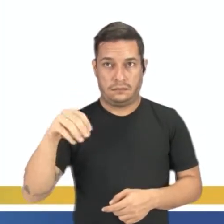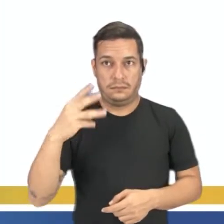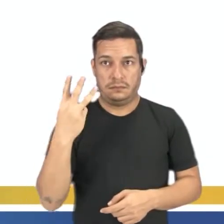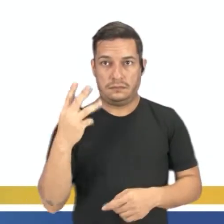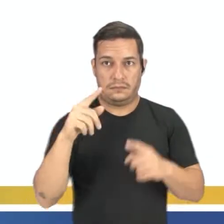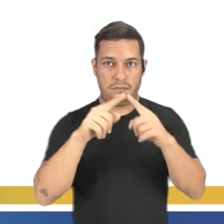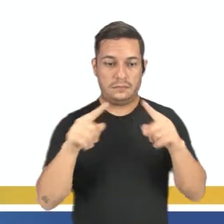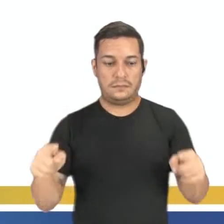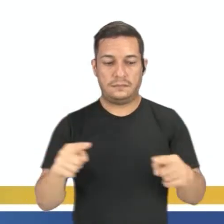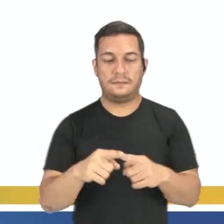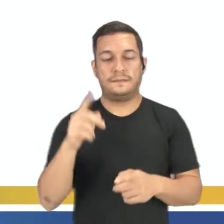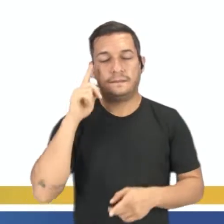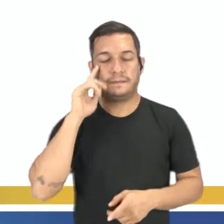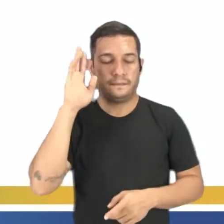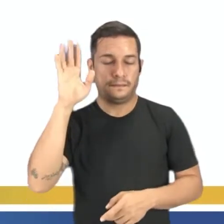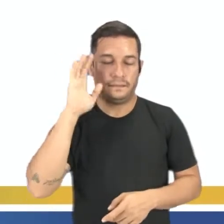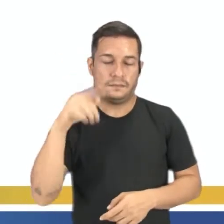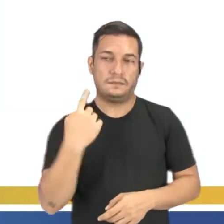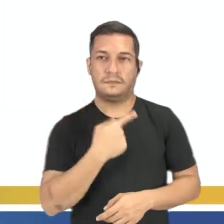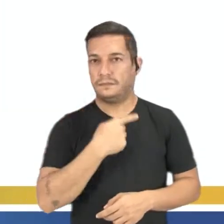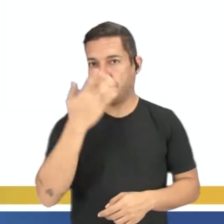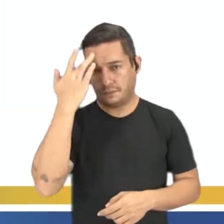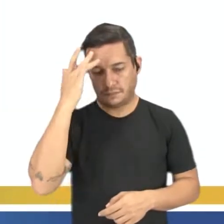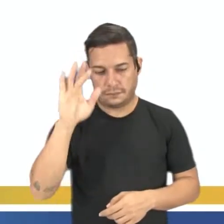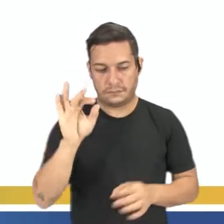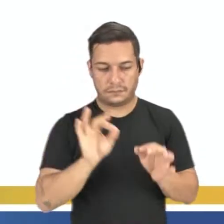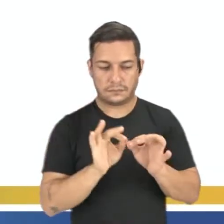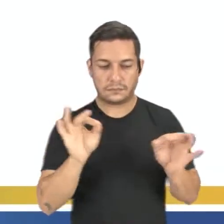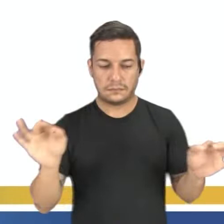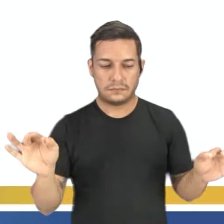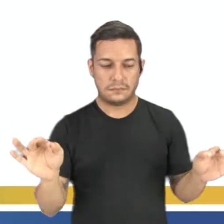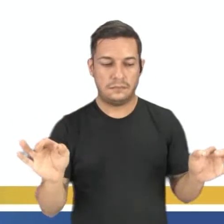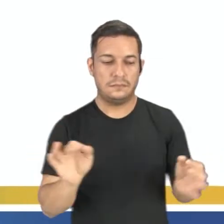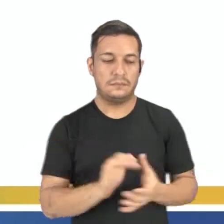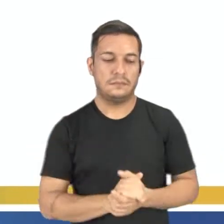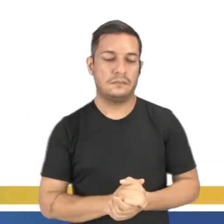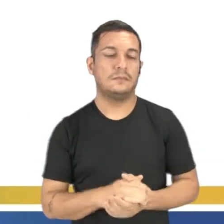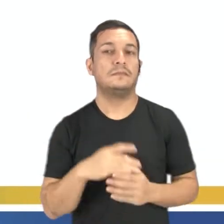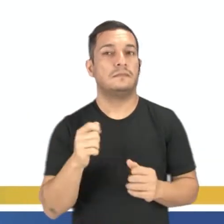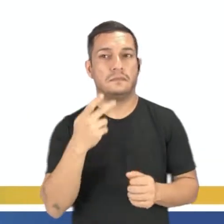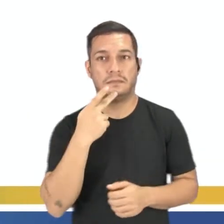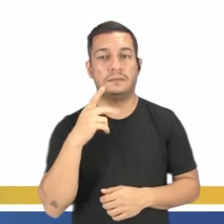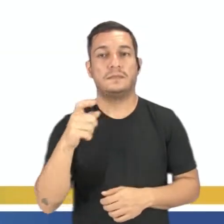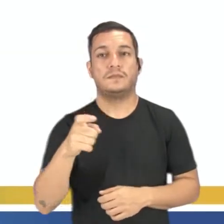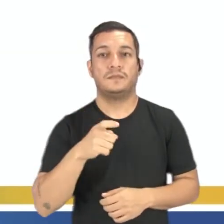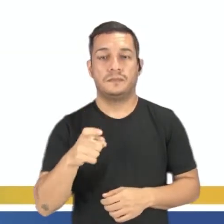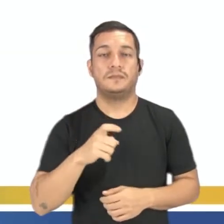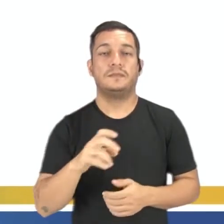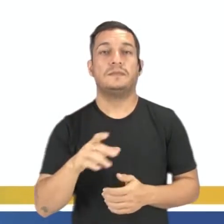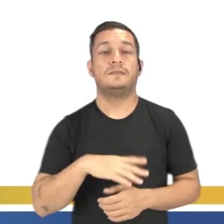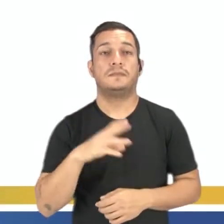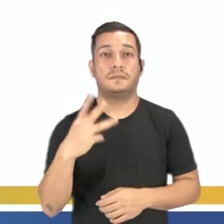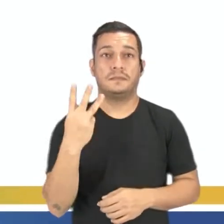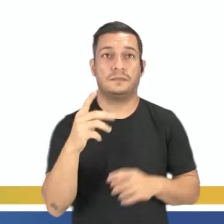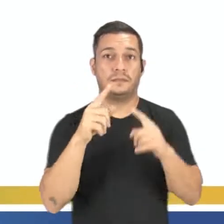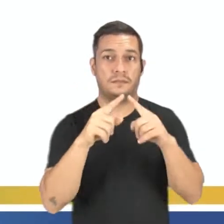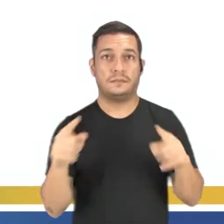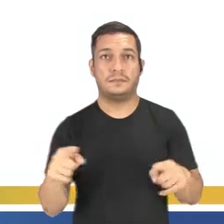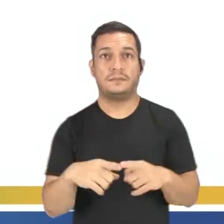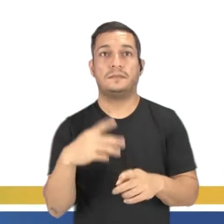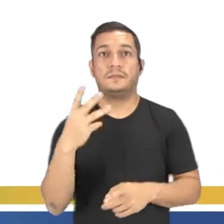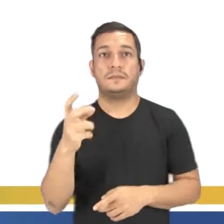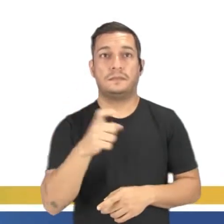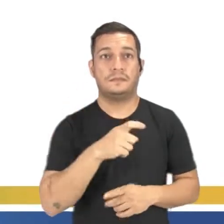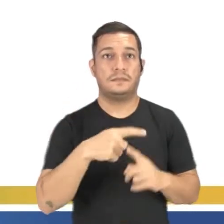três lados, vamos imaginar que nós não saibamos aí a medida de um dos lados. Então podemos chamar de x. Se são três lados,